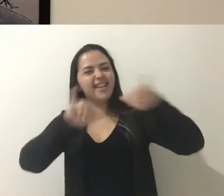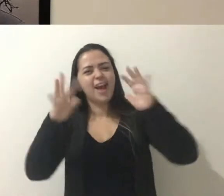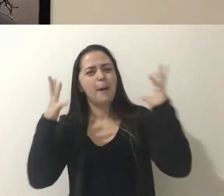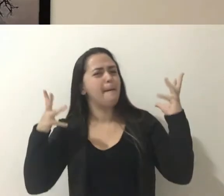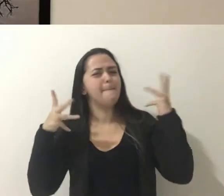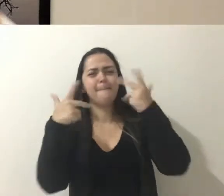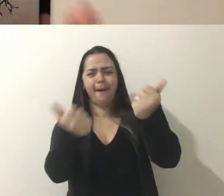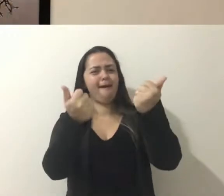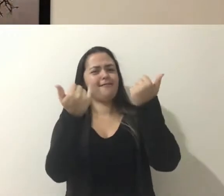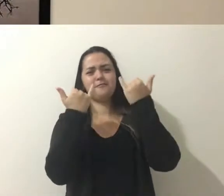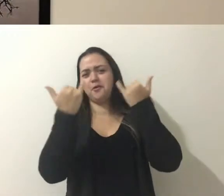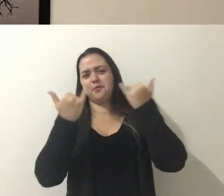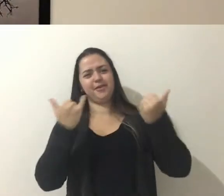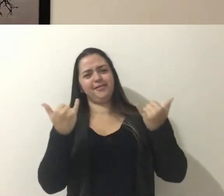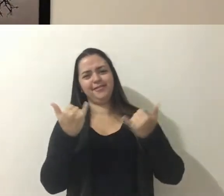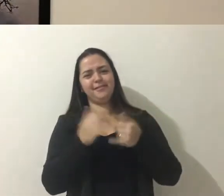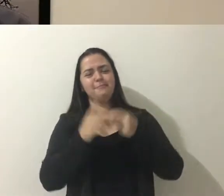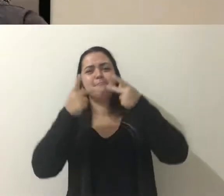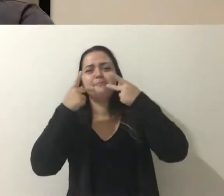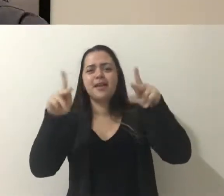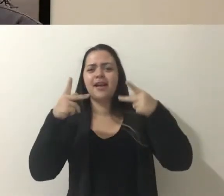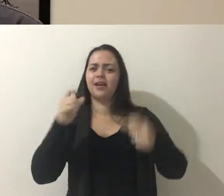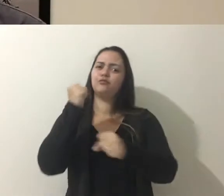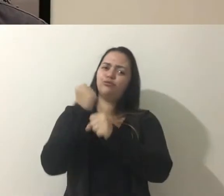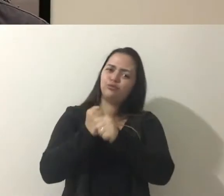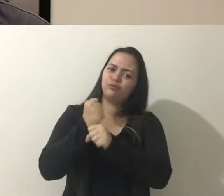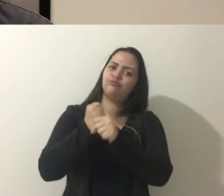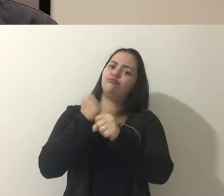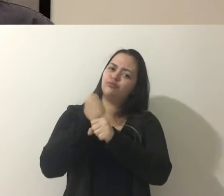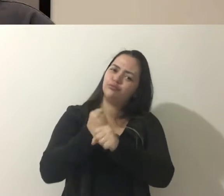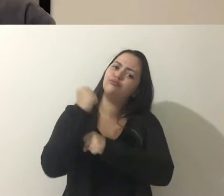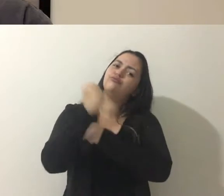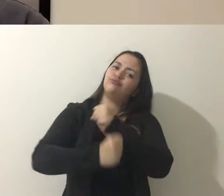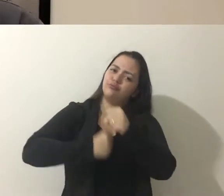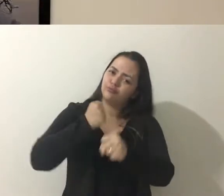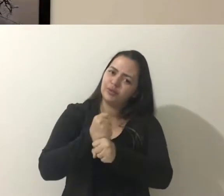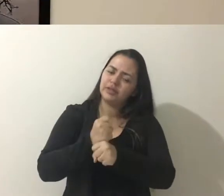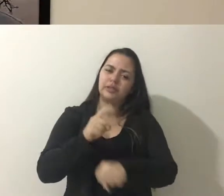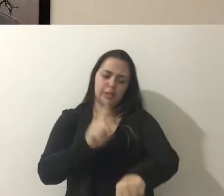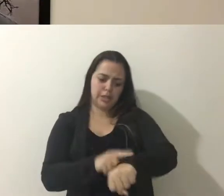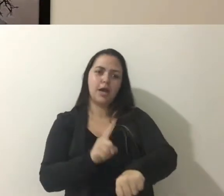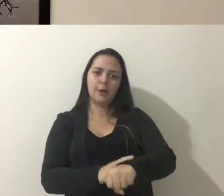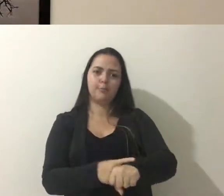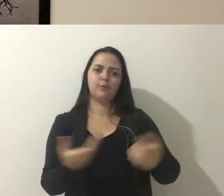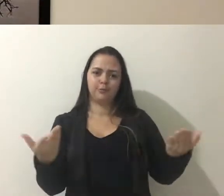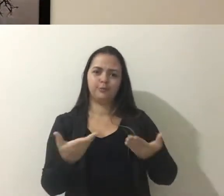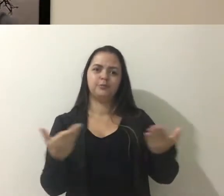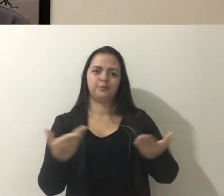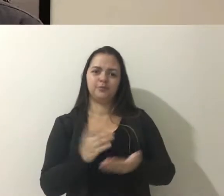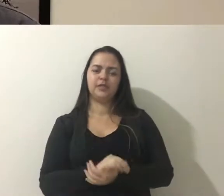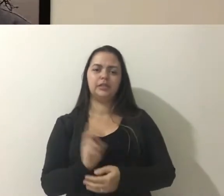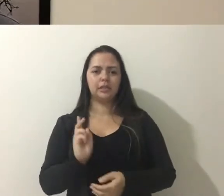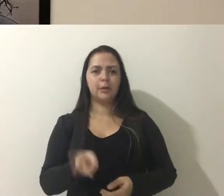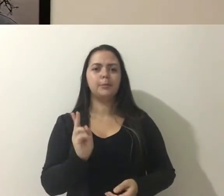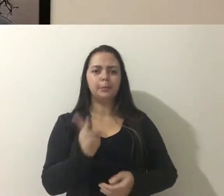maravilhosa. Essa é uma notícia que é pregada anualmente, sempre nesse período, e eu quero chamar aqui